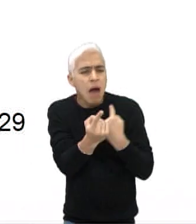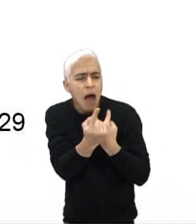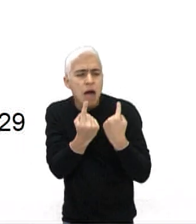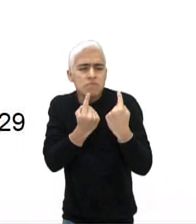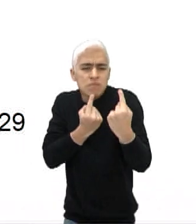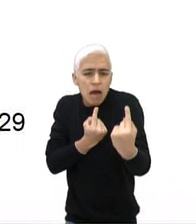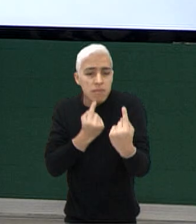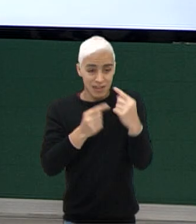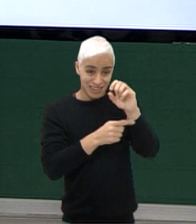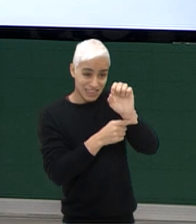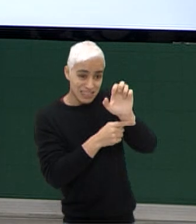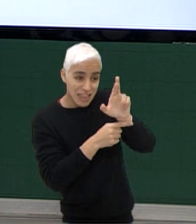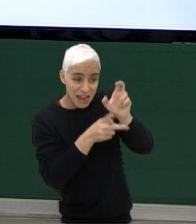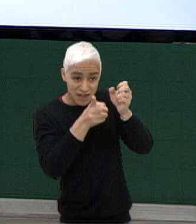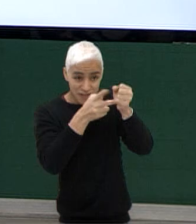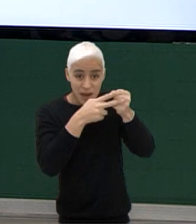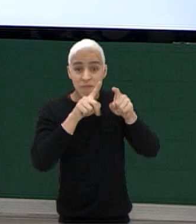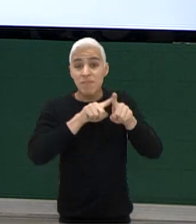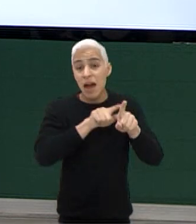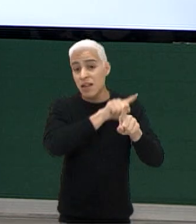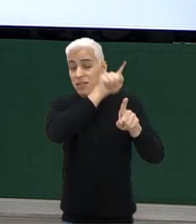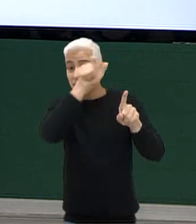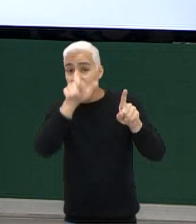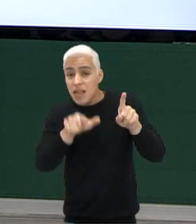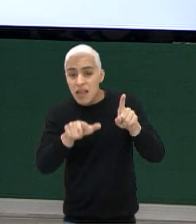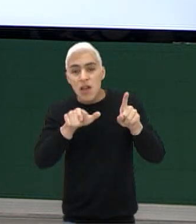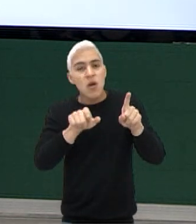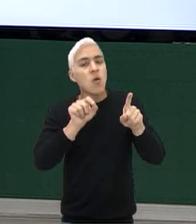o ser é um verbo, mas o agente é um